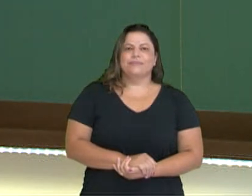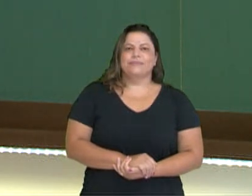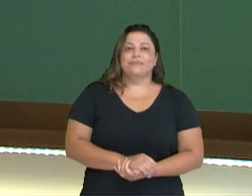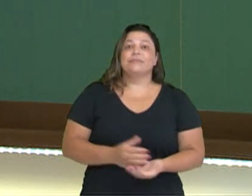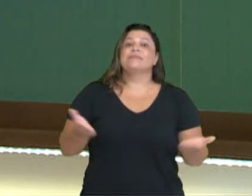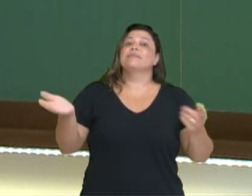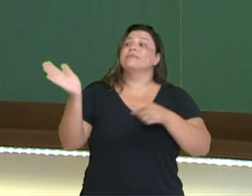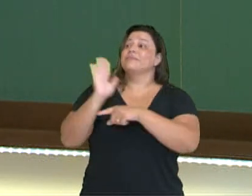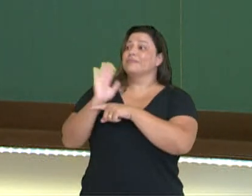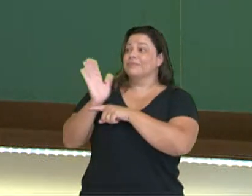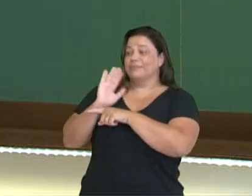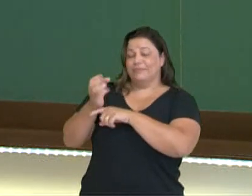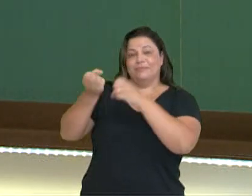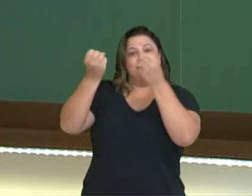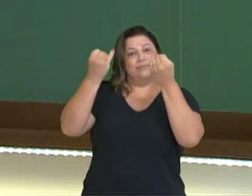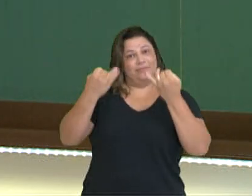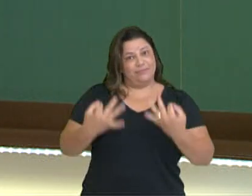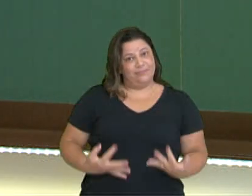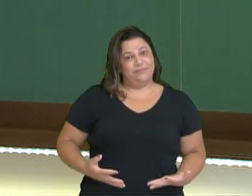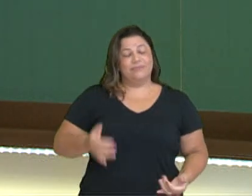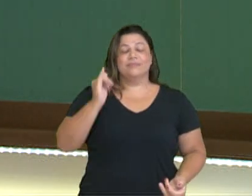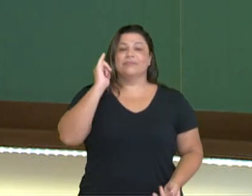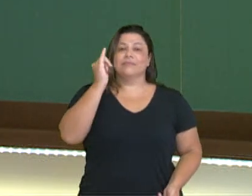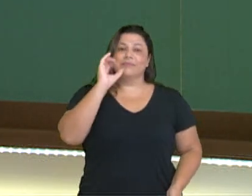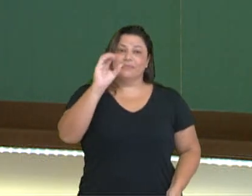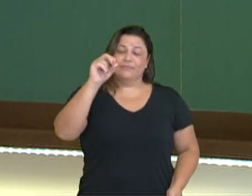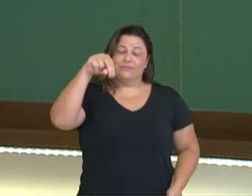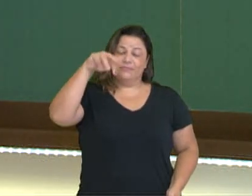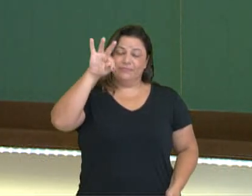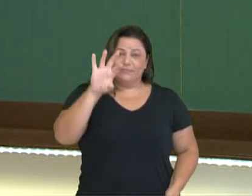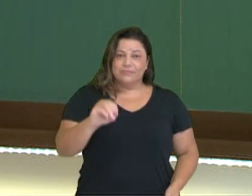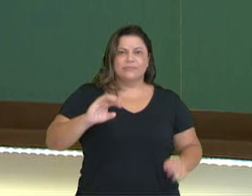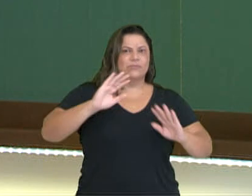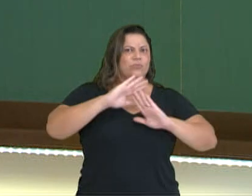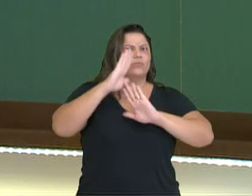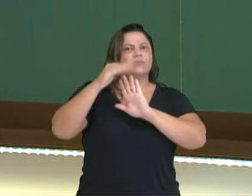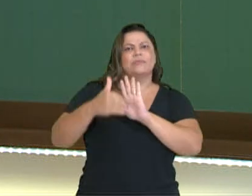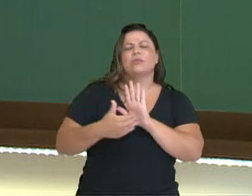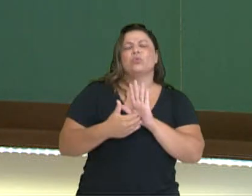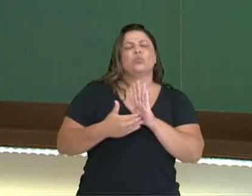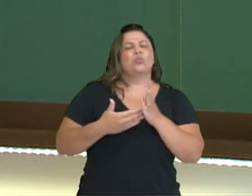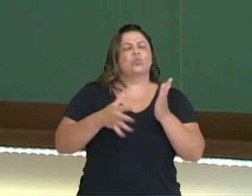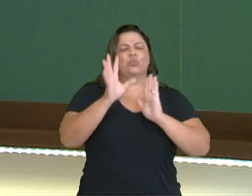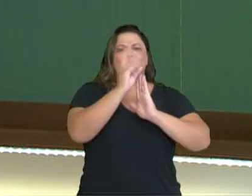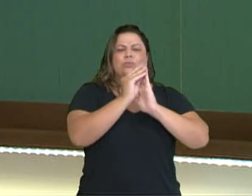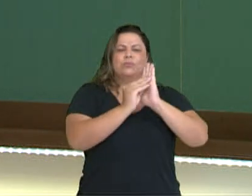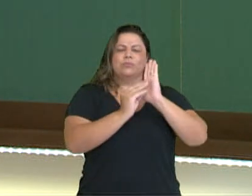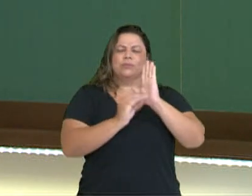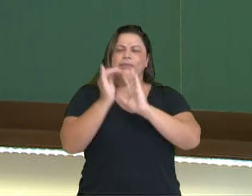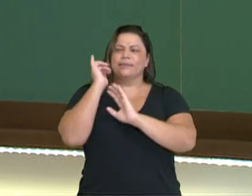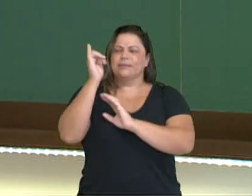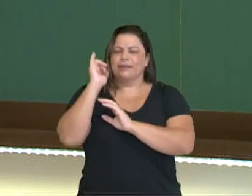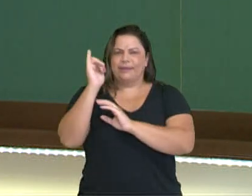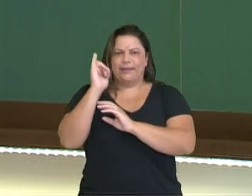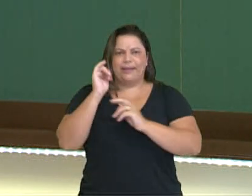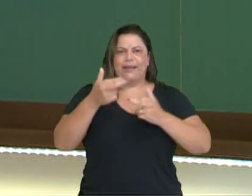Neste vídeo nós falamos sobre conto. Tudo sobre conto, elementos da